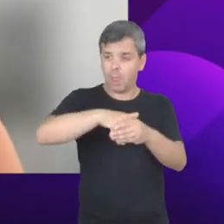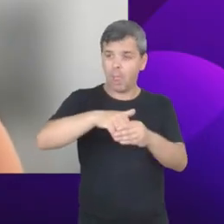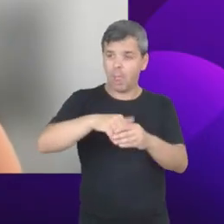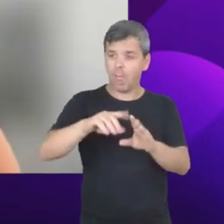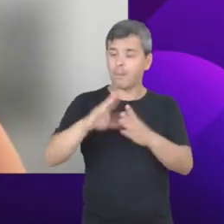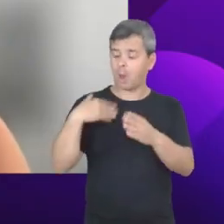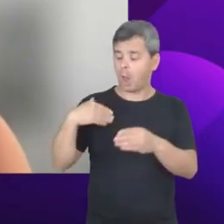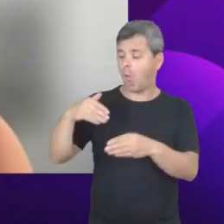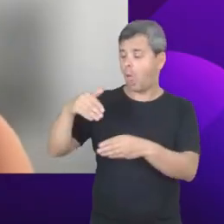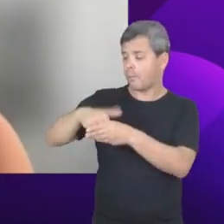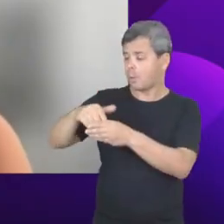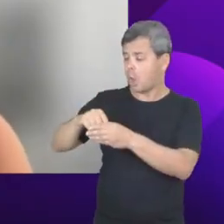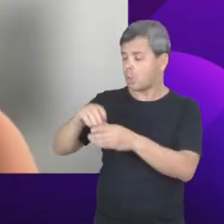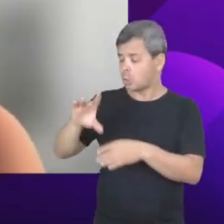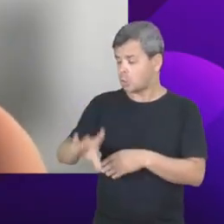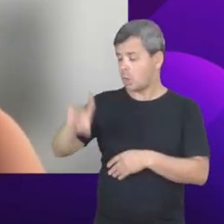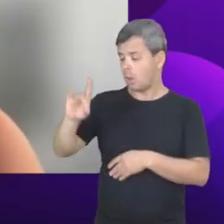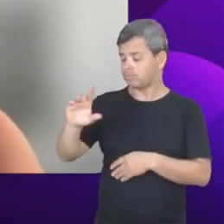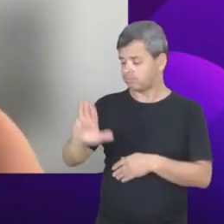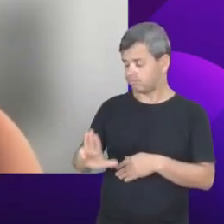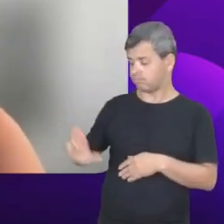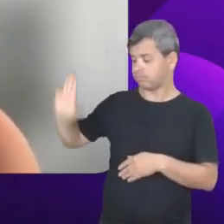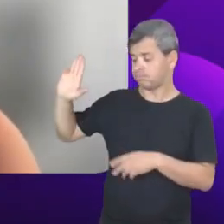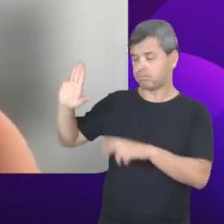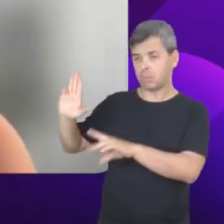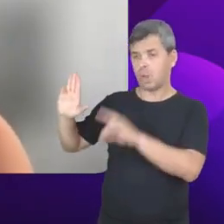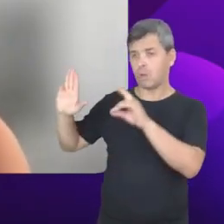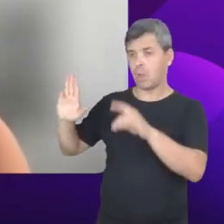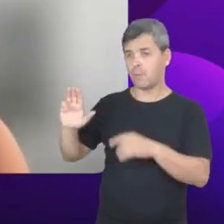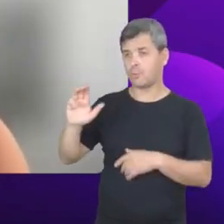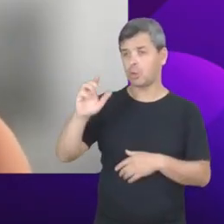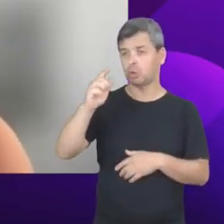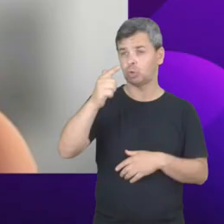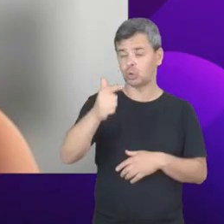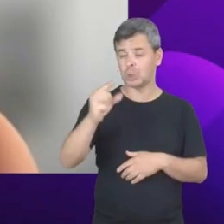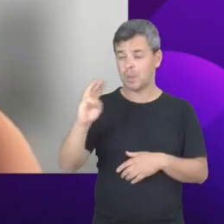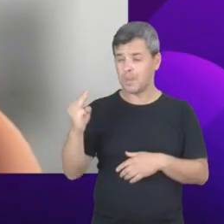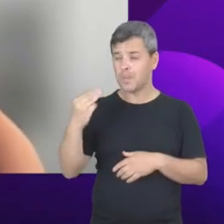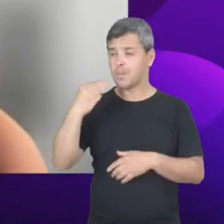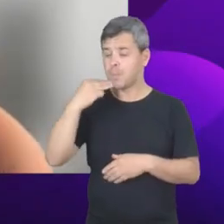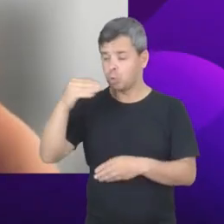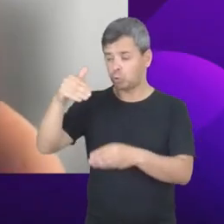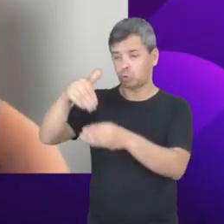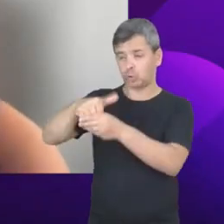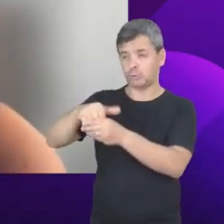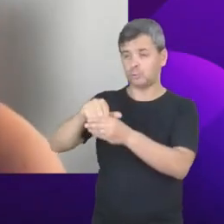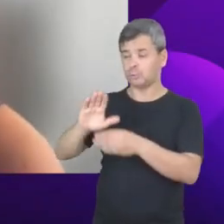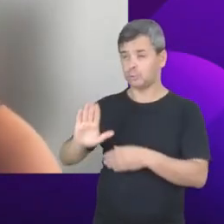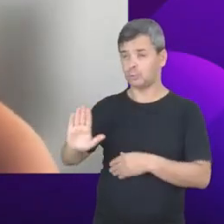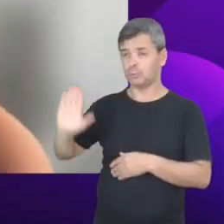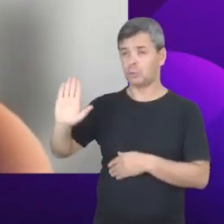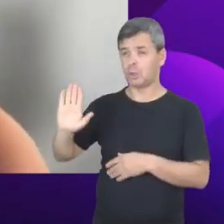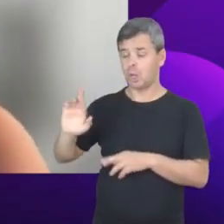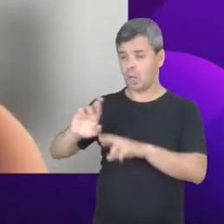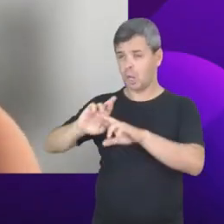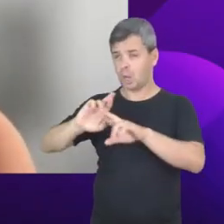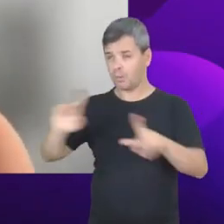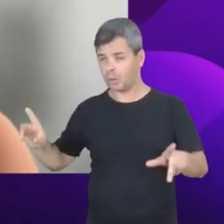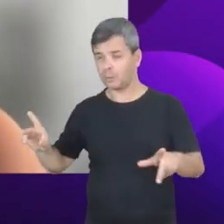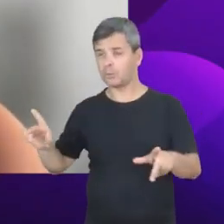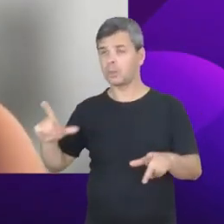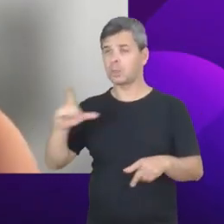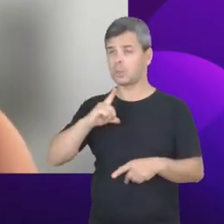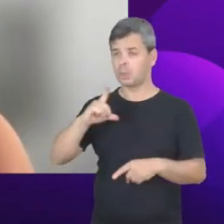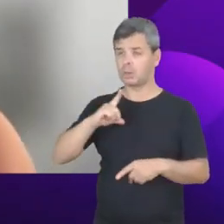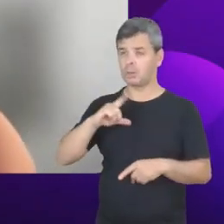para eleger o presidente Lula, porque foram 2 milhões de títulos tirados, que é inclusive a diferença de votos que